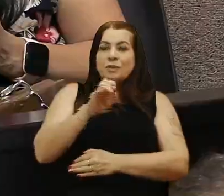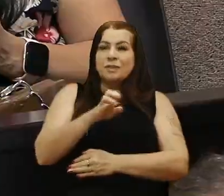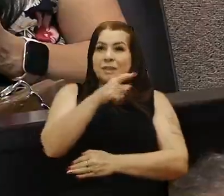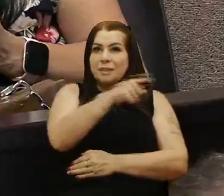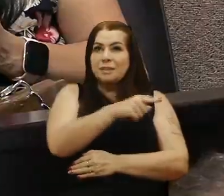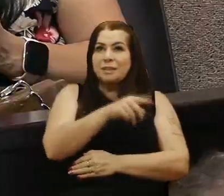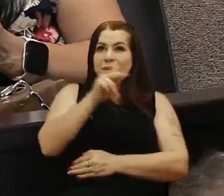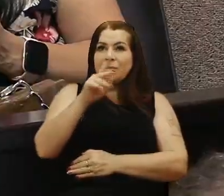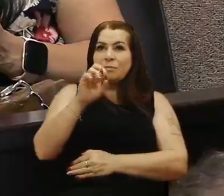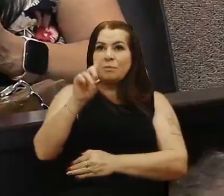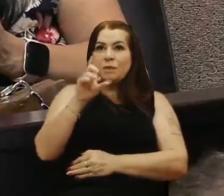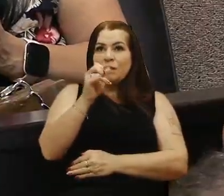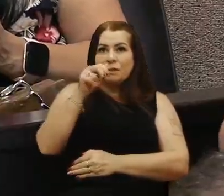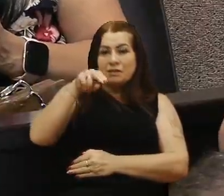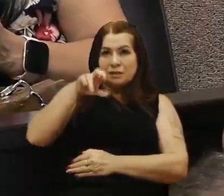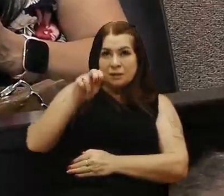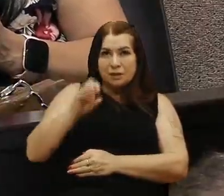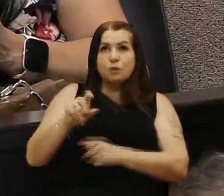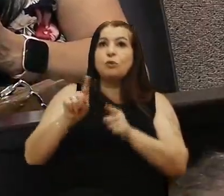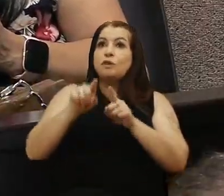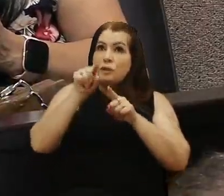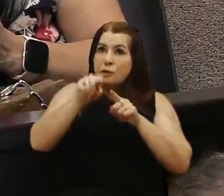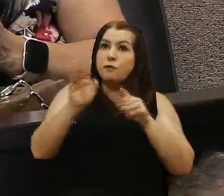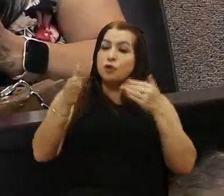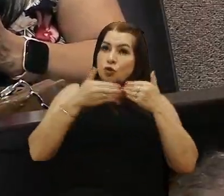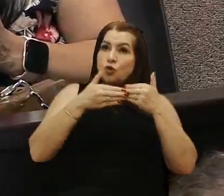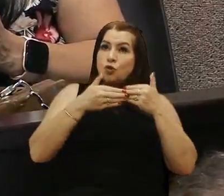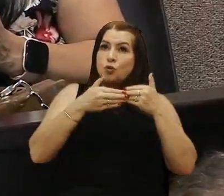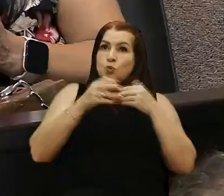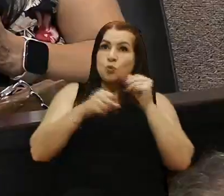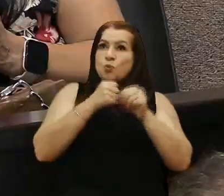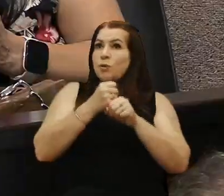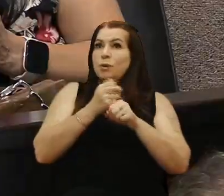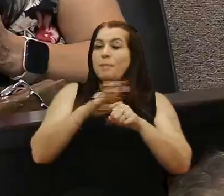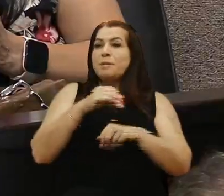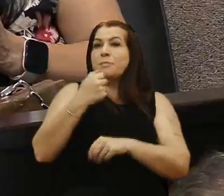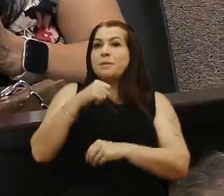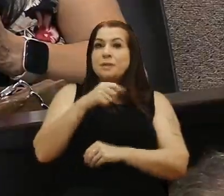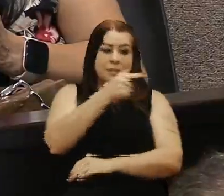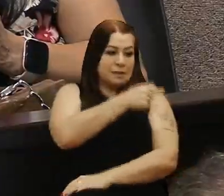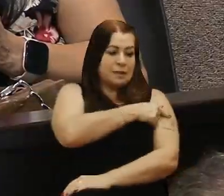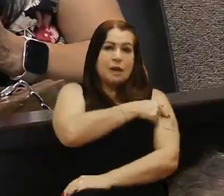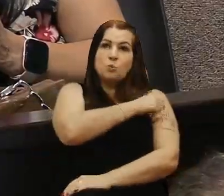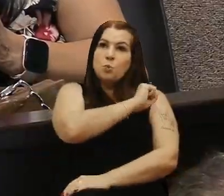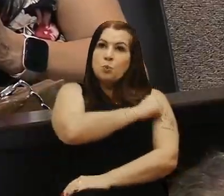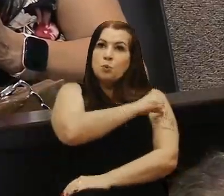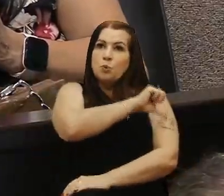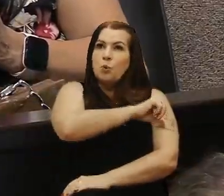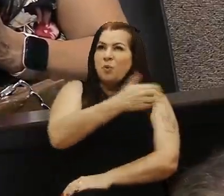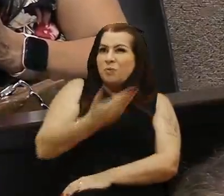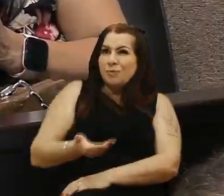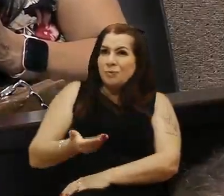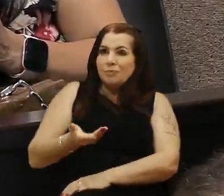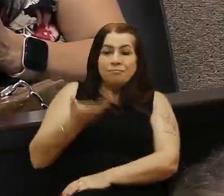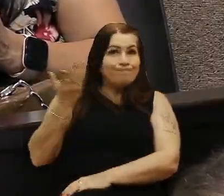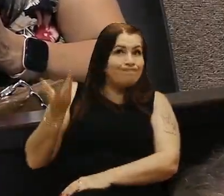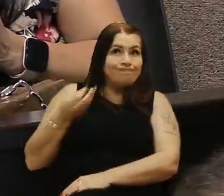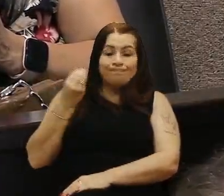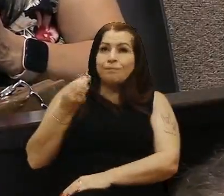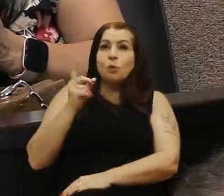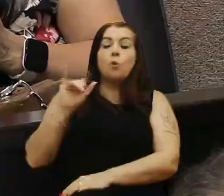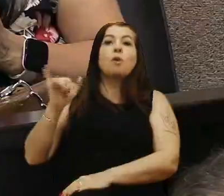lá no Pedancino. E fechou justamente os anos que a gente mais precisa, 7º, 8º e 9º. Então, qual